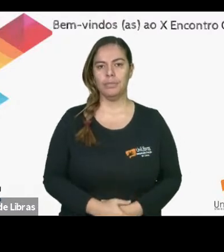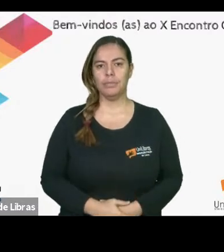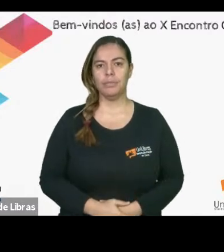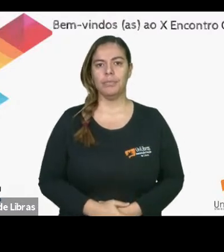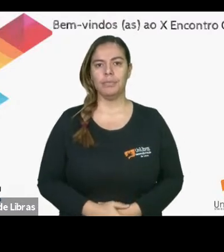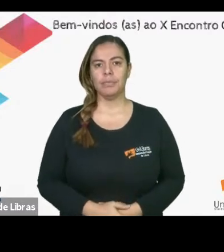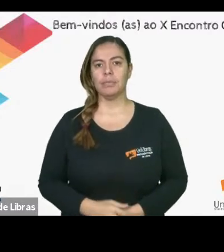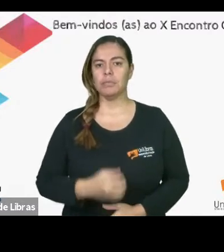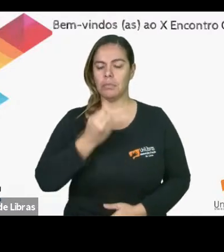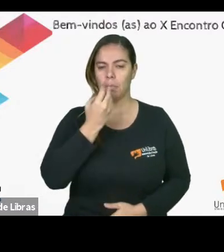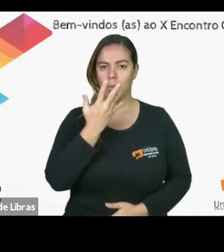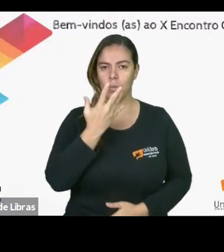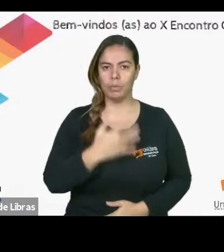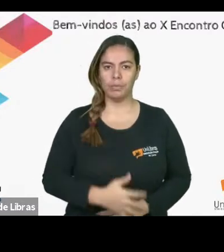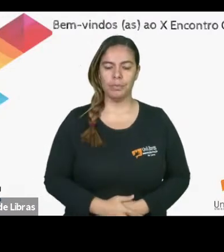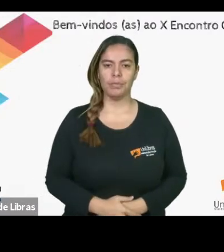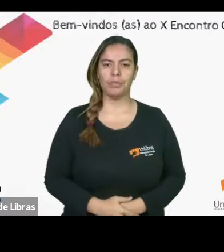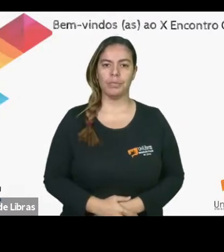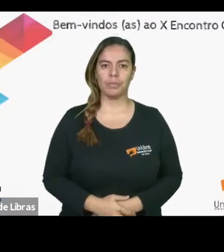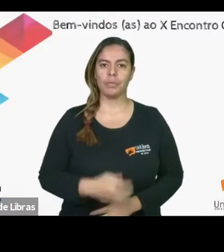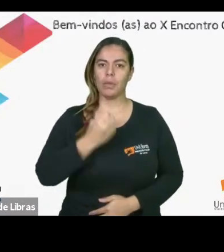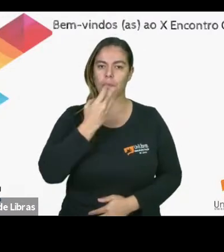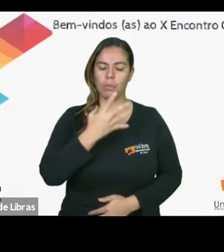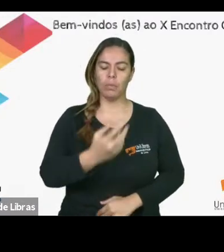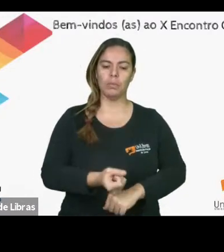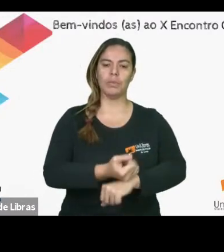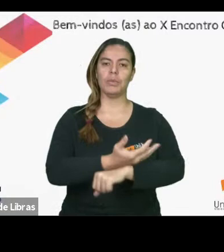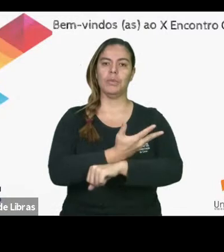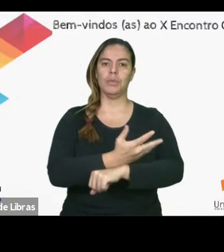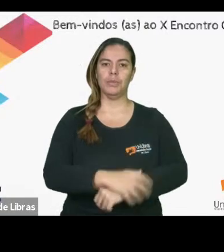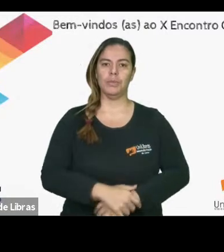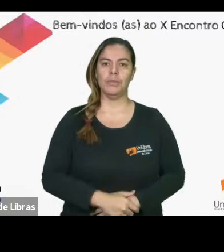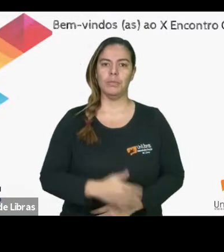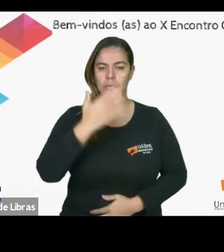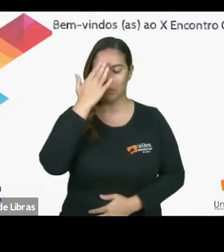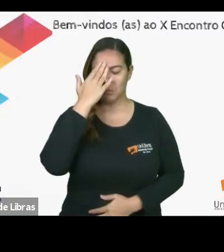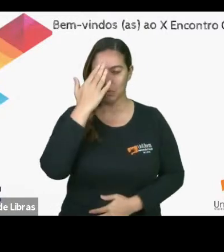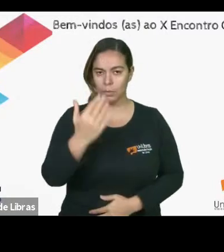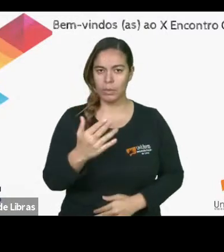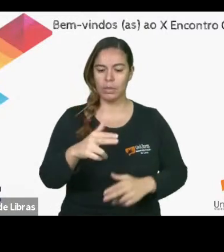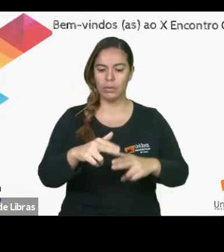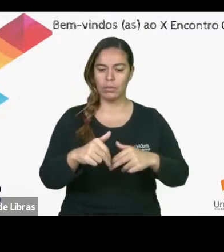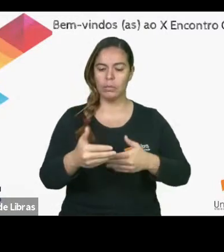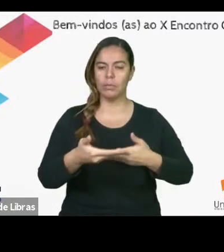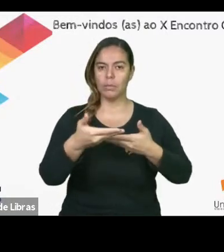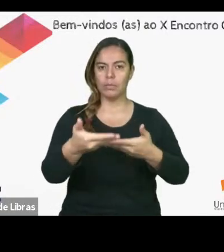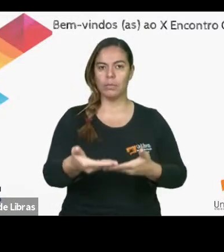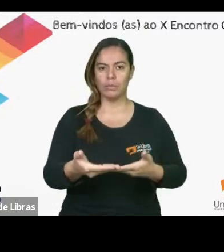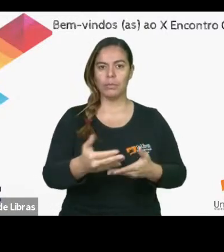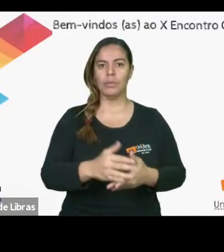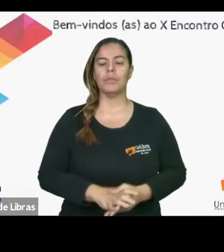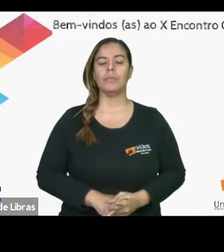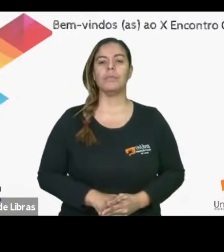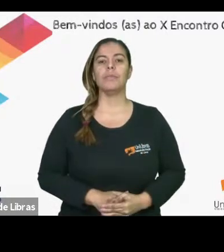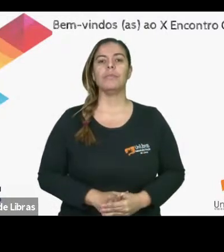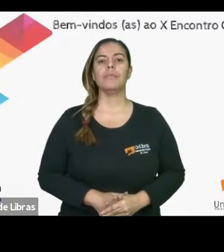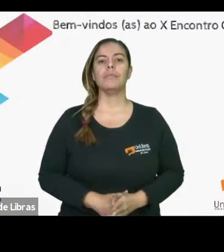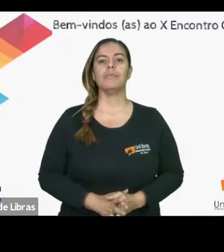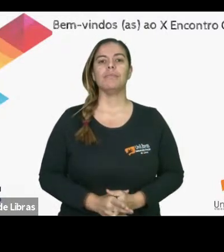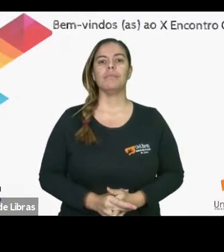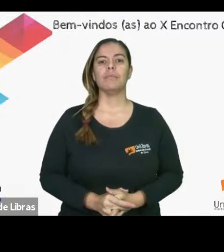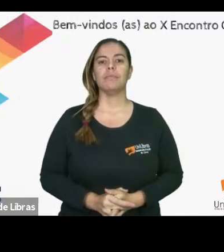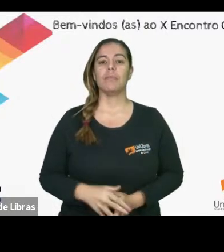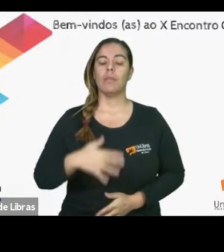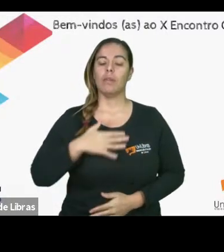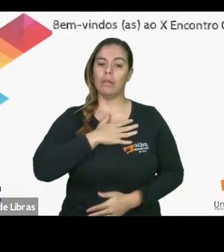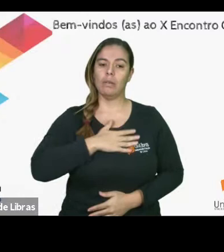vale a pena. Vale a pena, é emocionante. Muito obrigado pelo convite. Foi muito